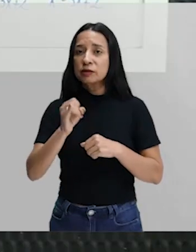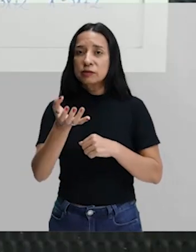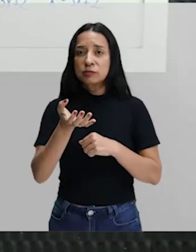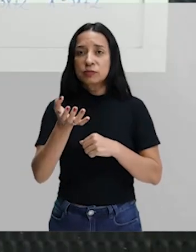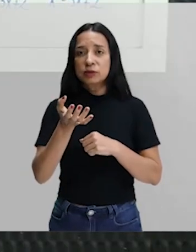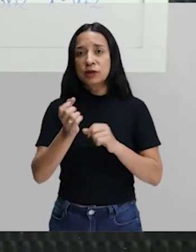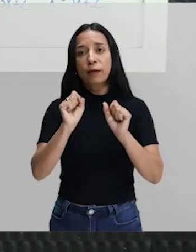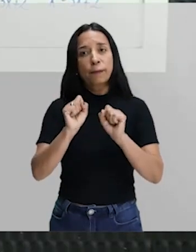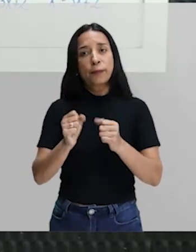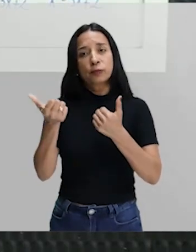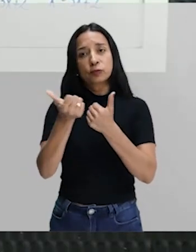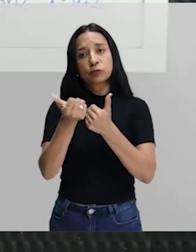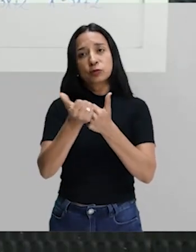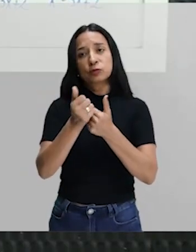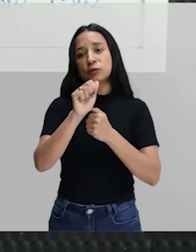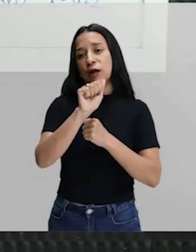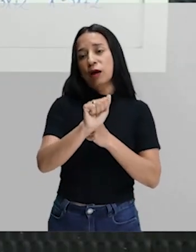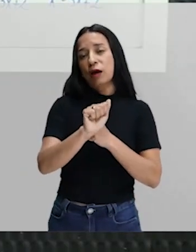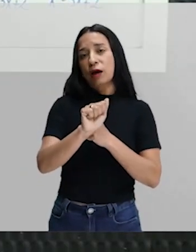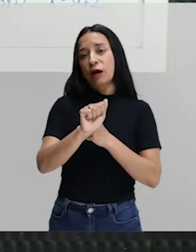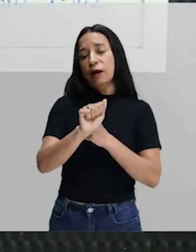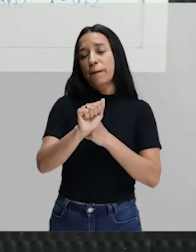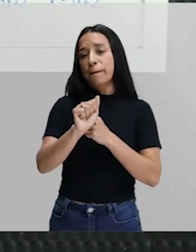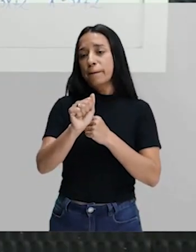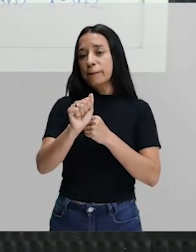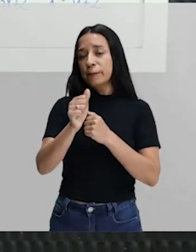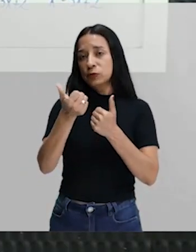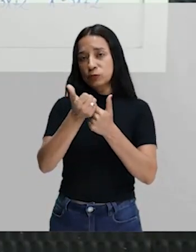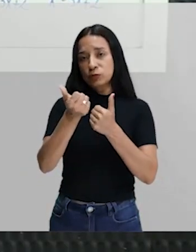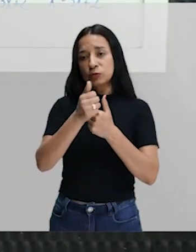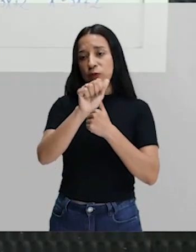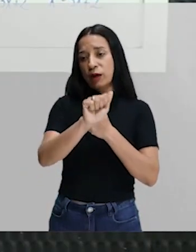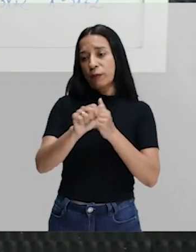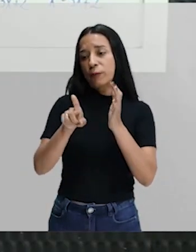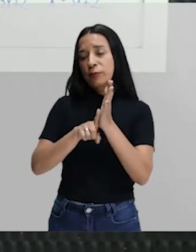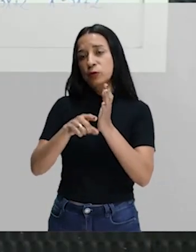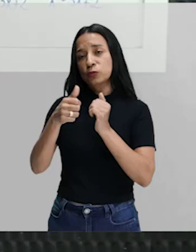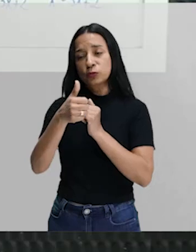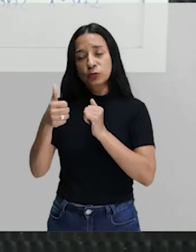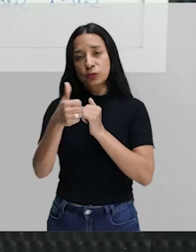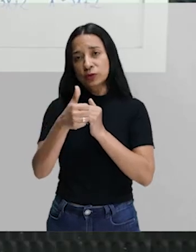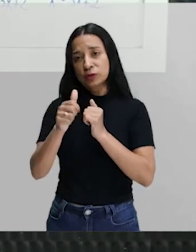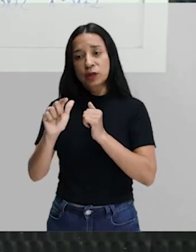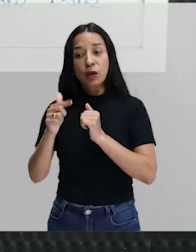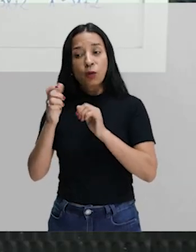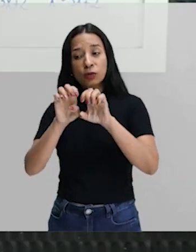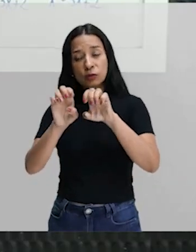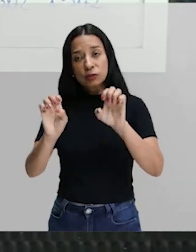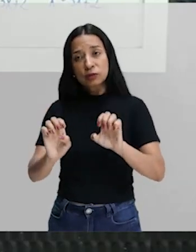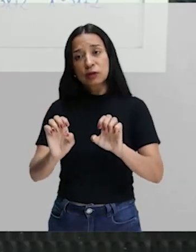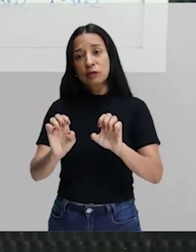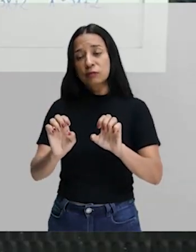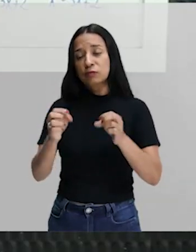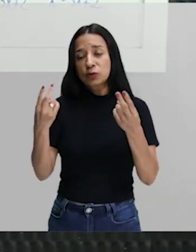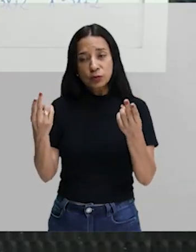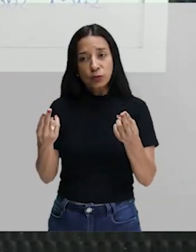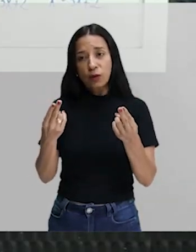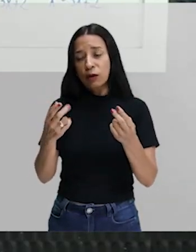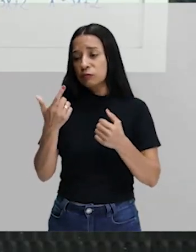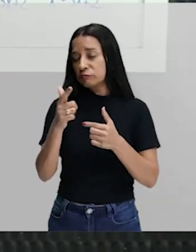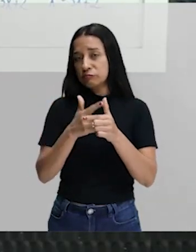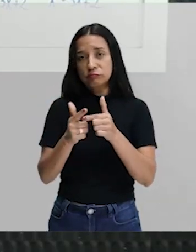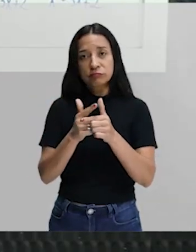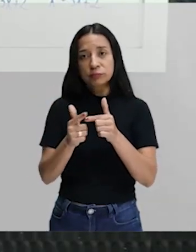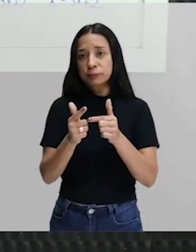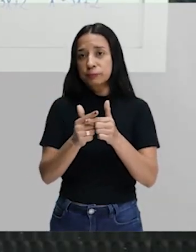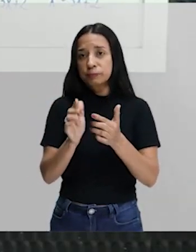quiser, poderia substituir o A por menos 11 na outra equação, daria a mesma coisa, não tem problema nenhum. Então,